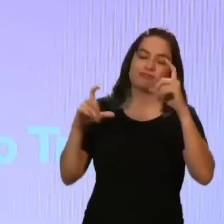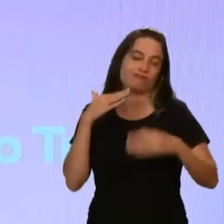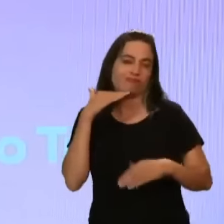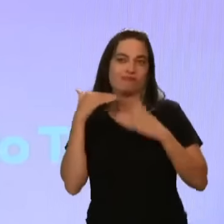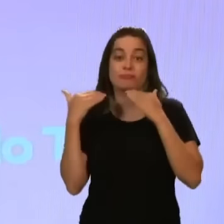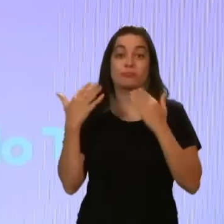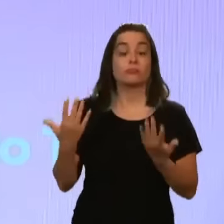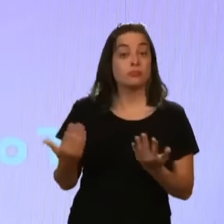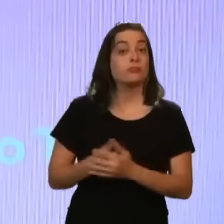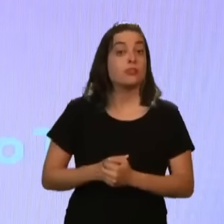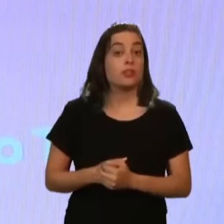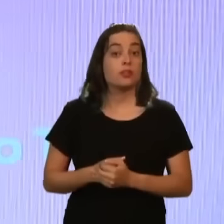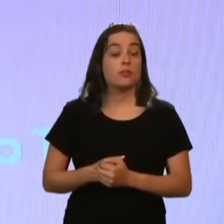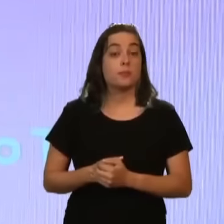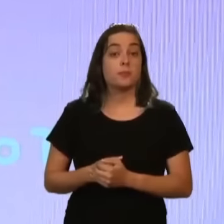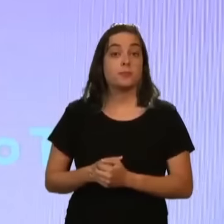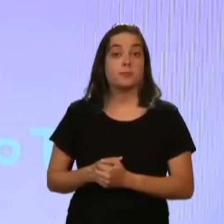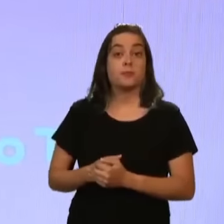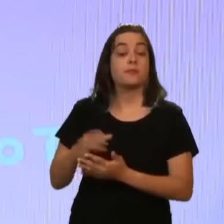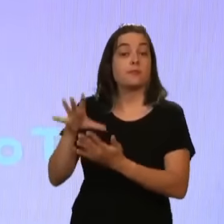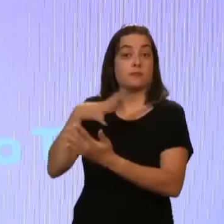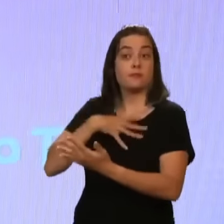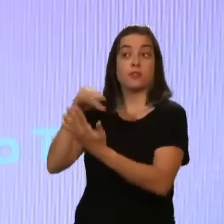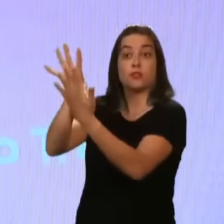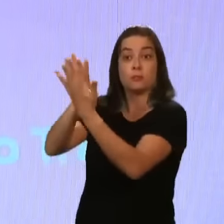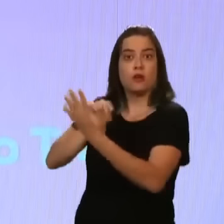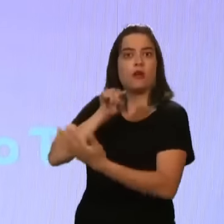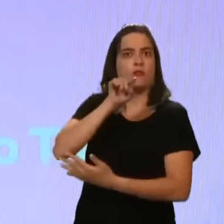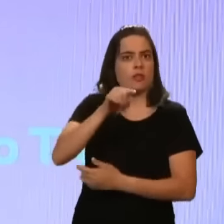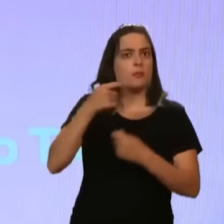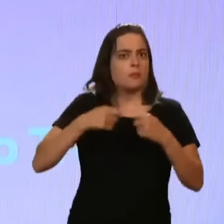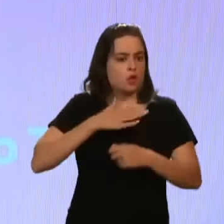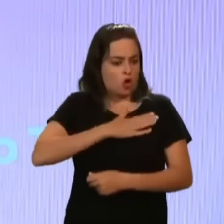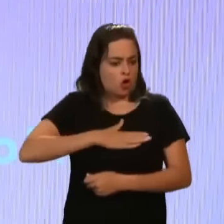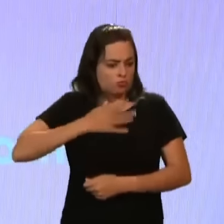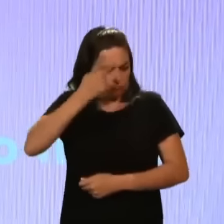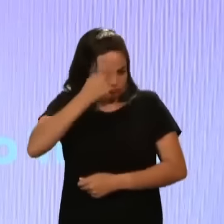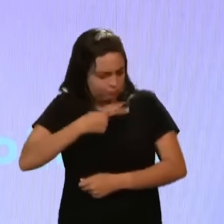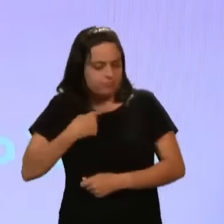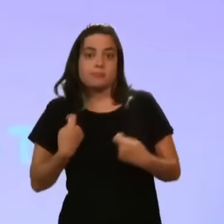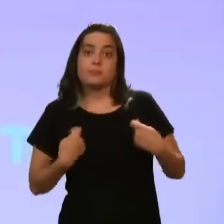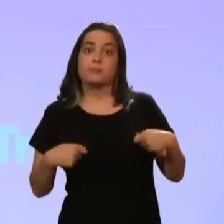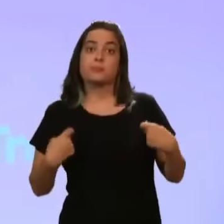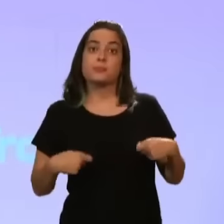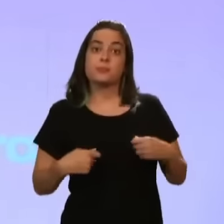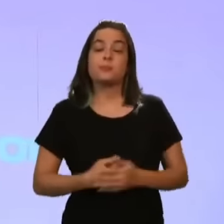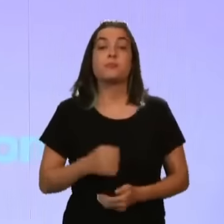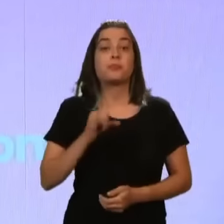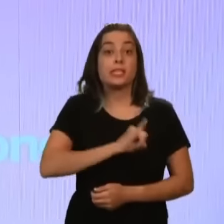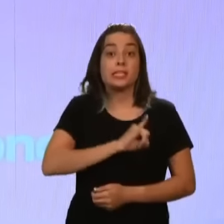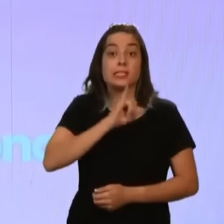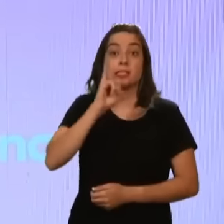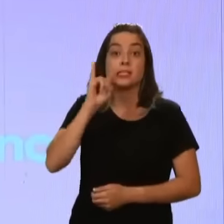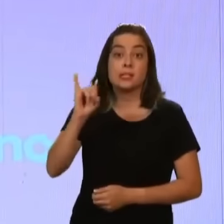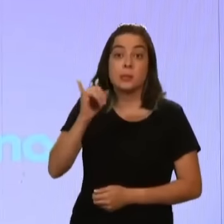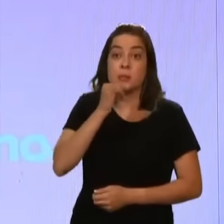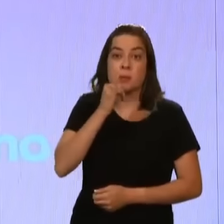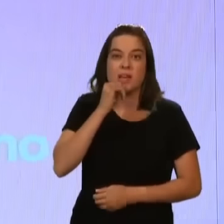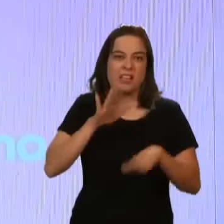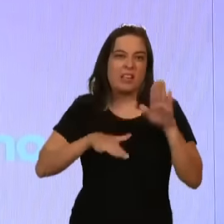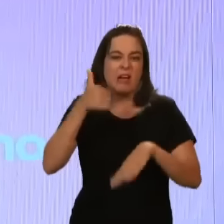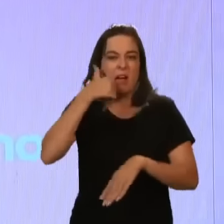pose. Não importa, você que tem que gostar de você, né, não? Então, quando a sua mãe não se